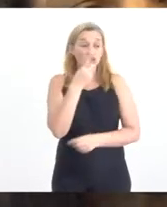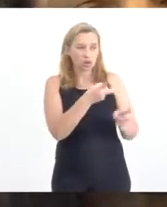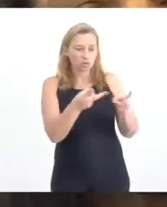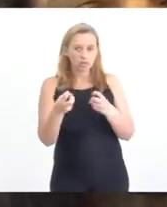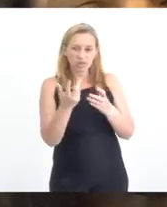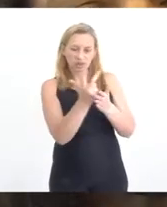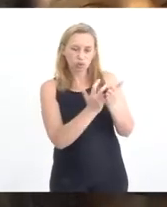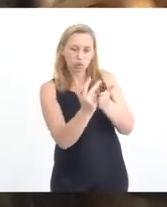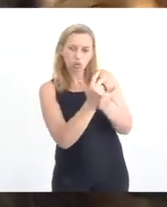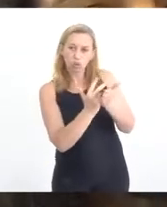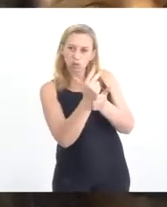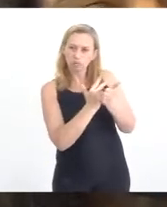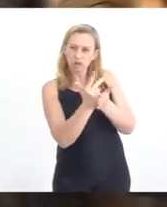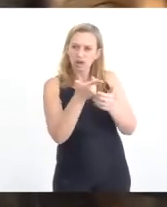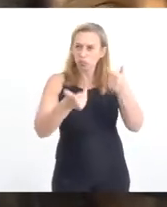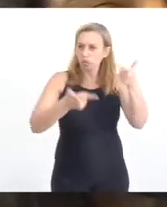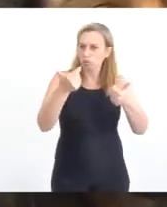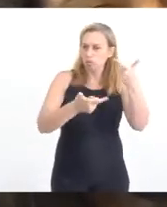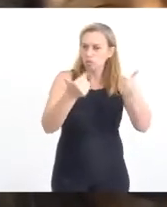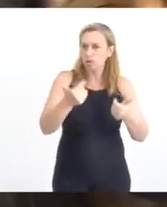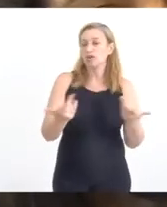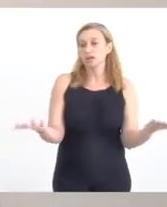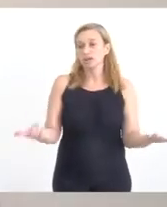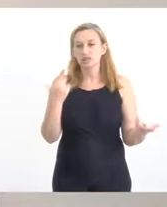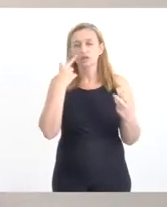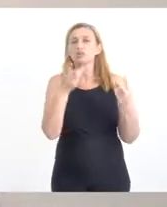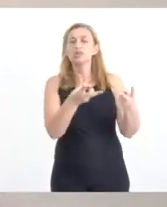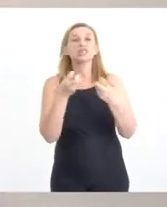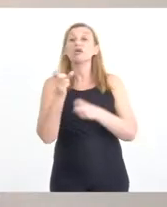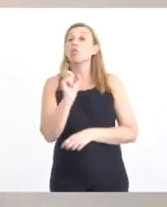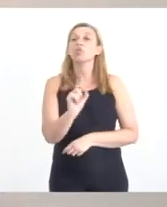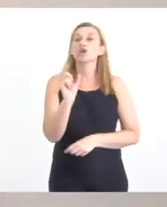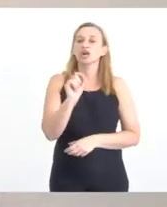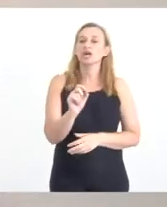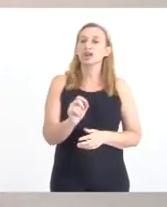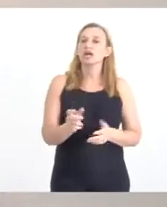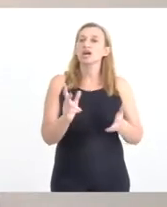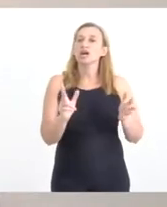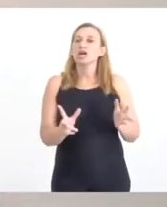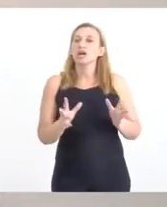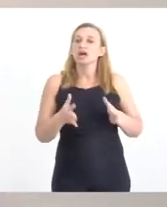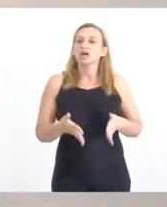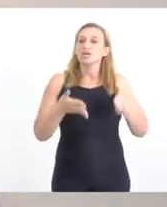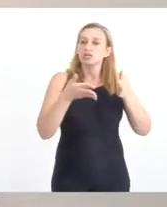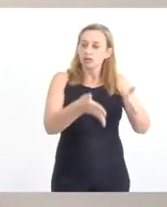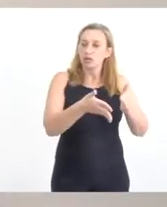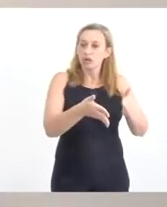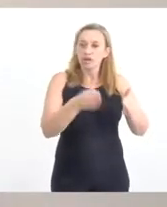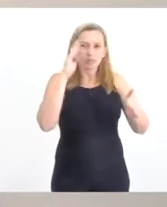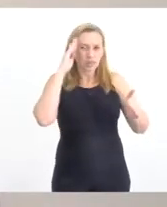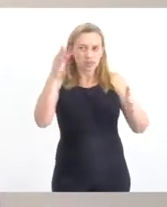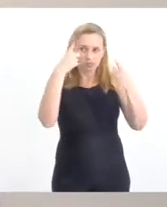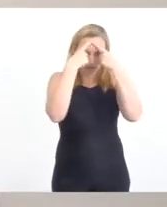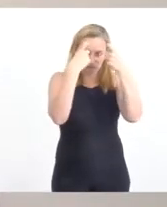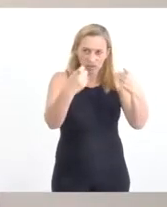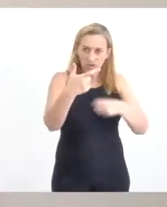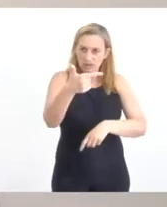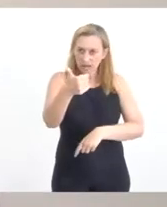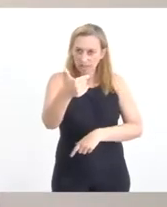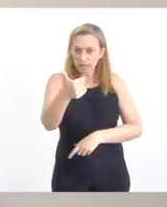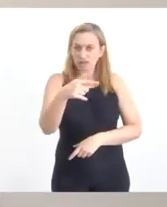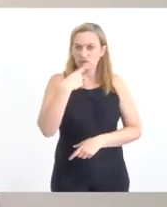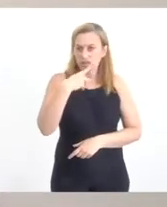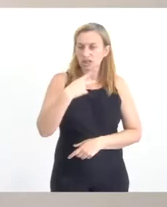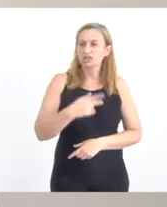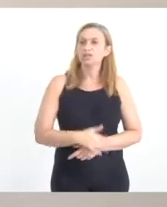com os mapas da casa Fluminense a gente vai observar que a violência se concentra infelizmente a violência armada eu tô